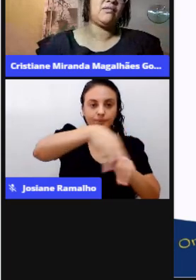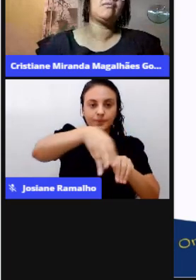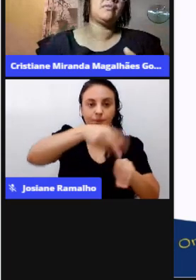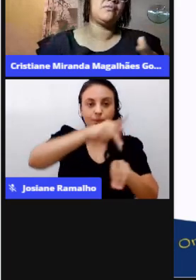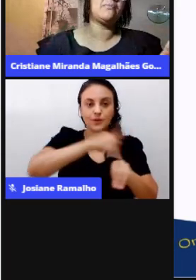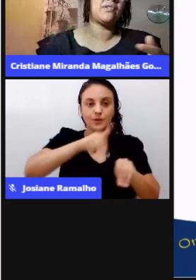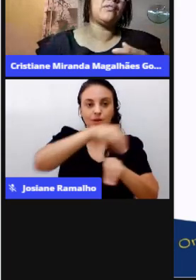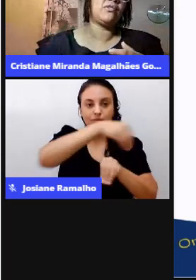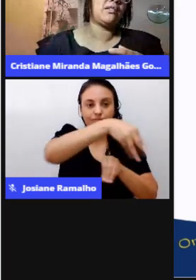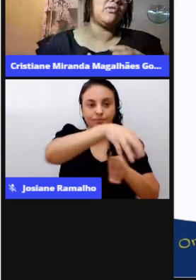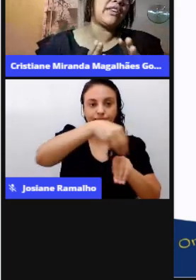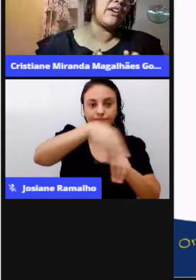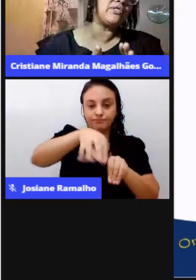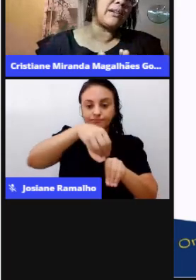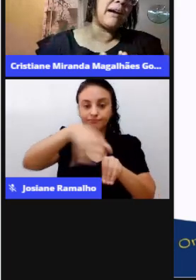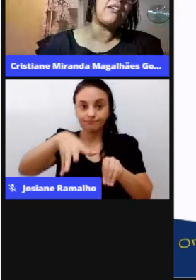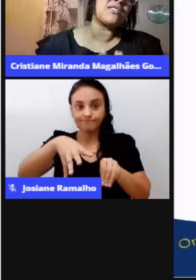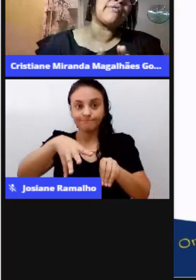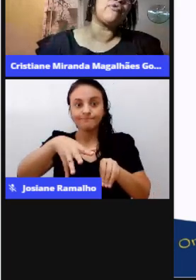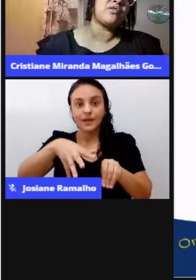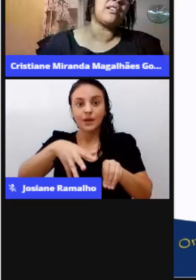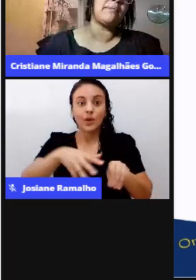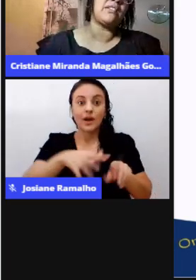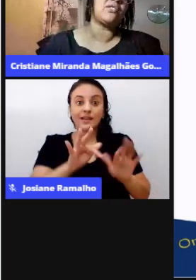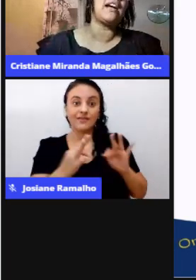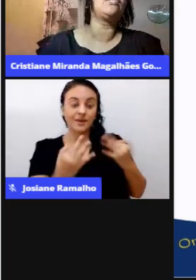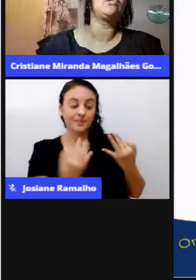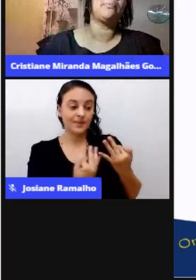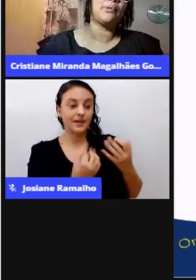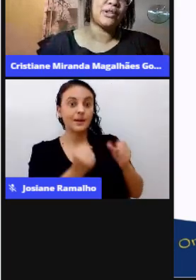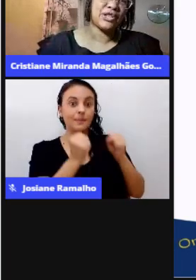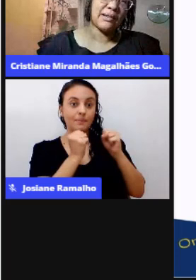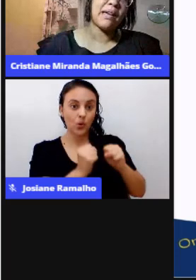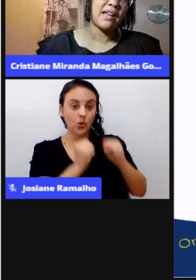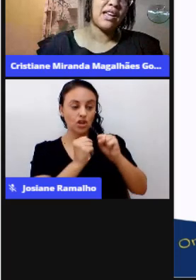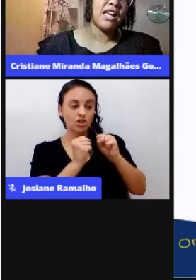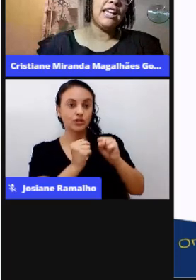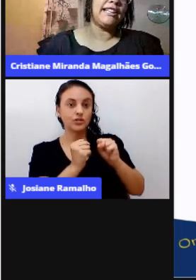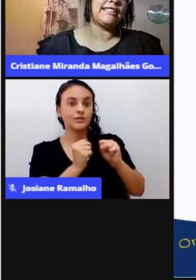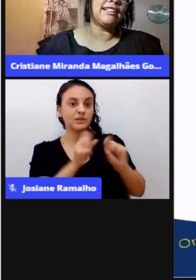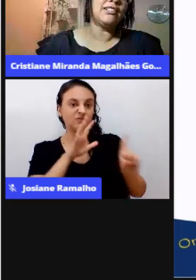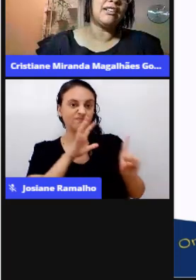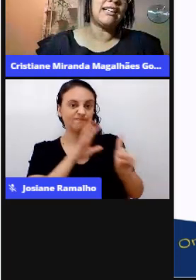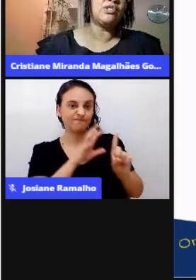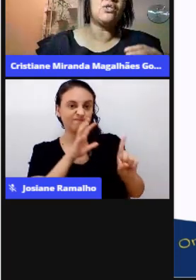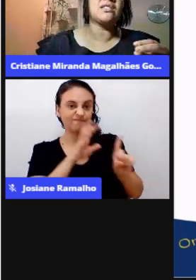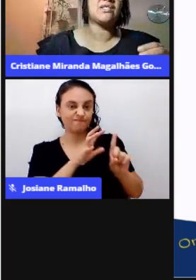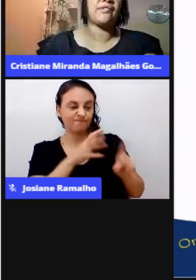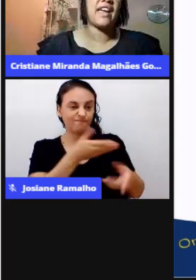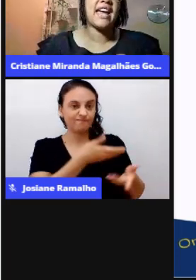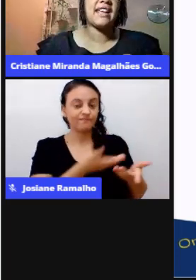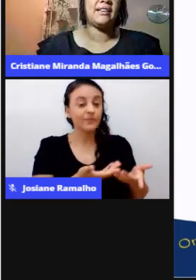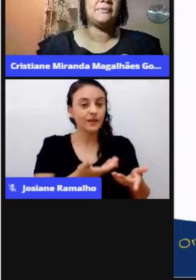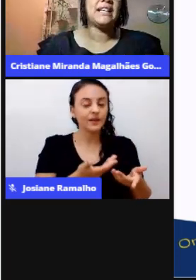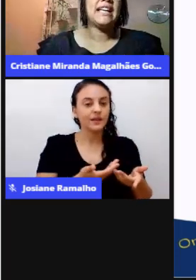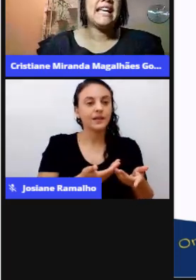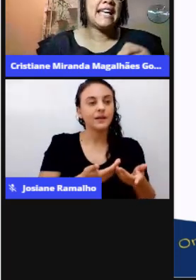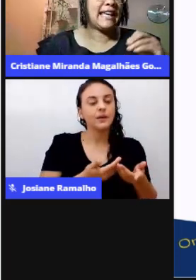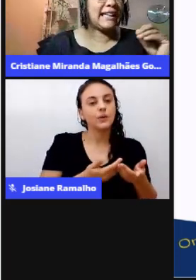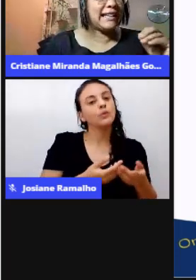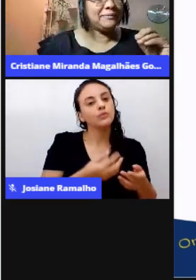forma com que eu trabalho, com esse funcionamento didático? Pode também. Então, a